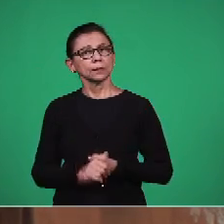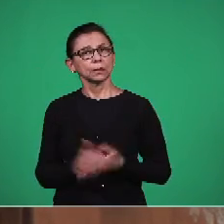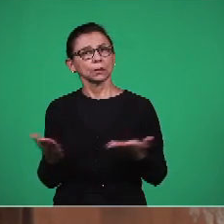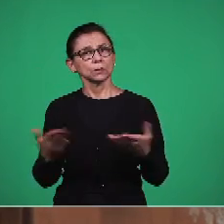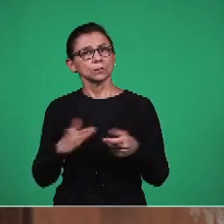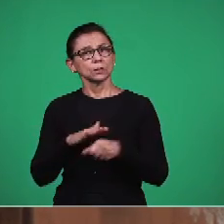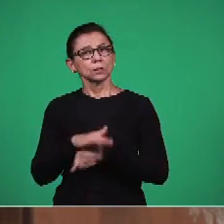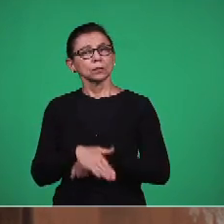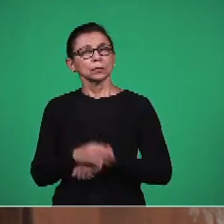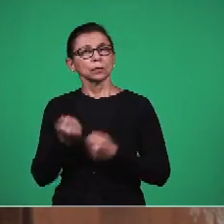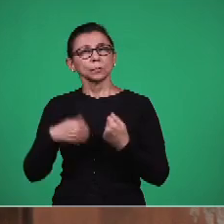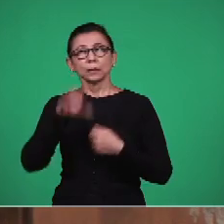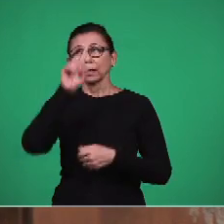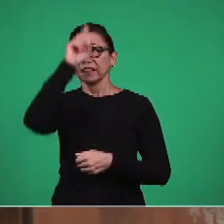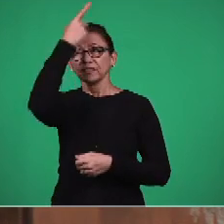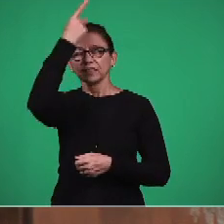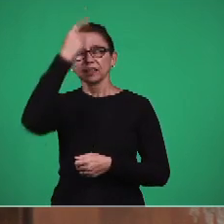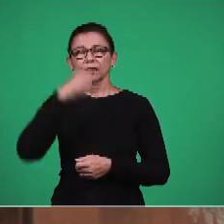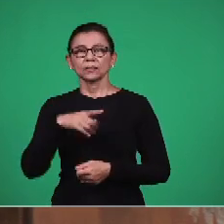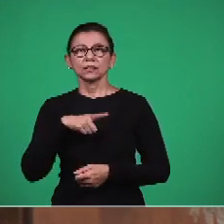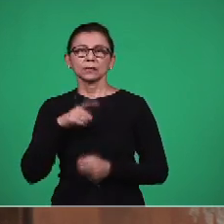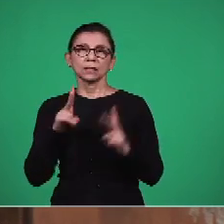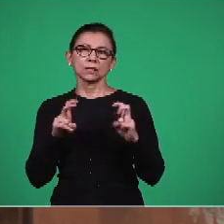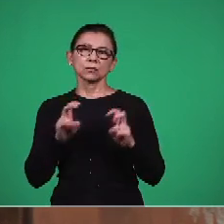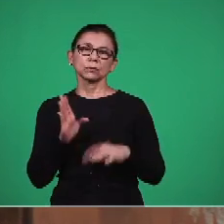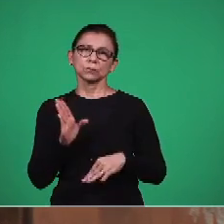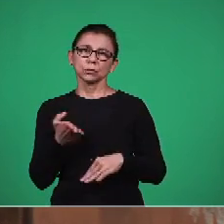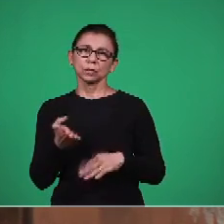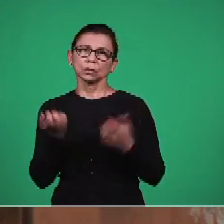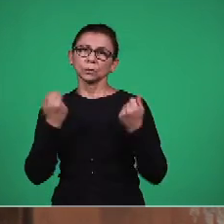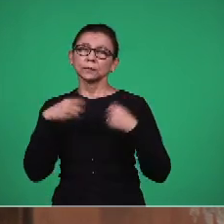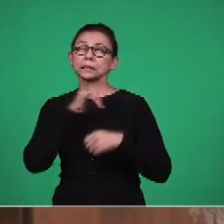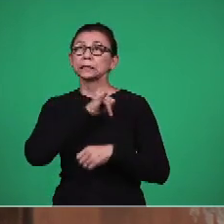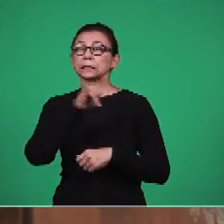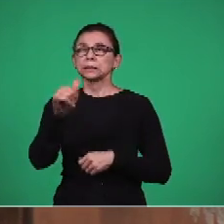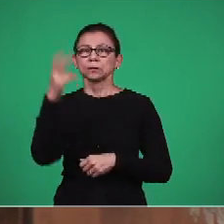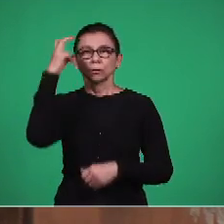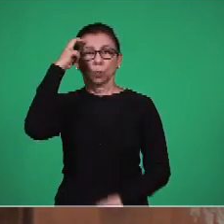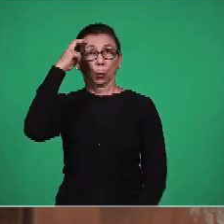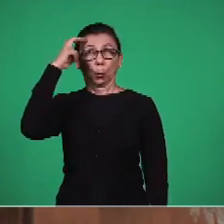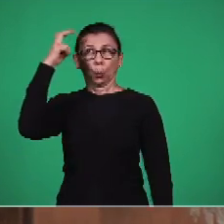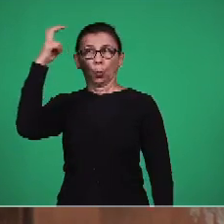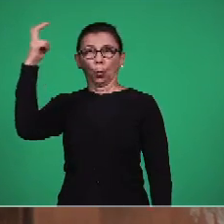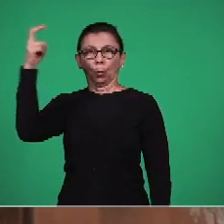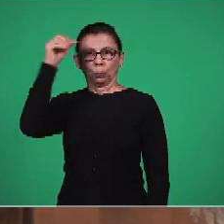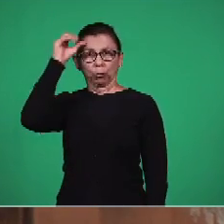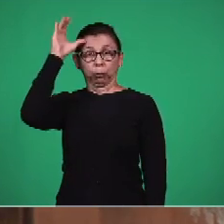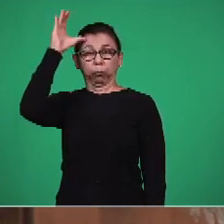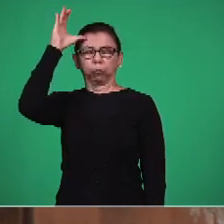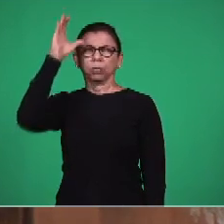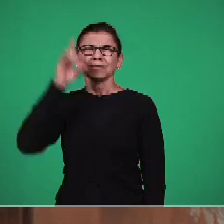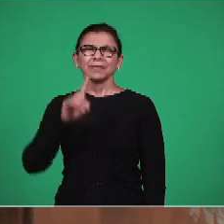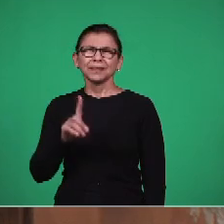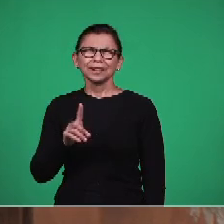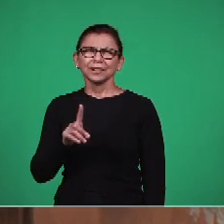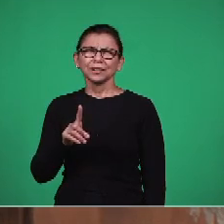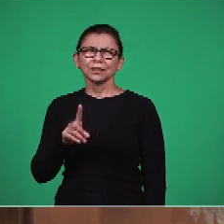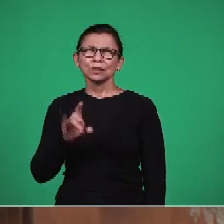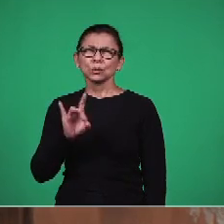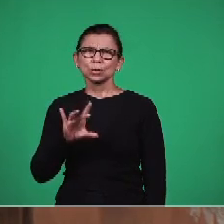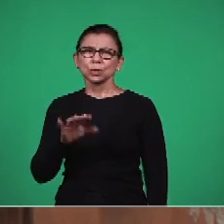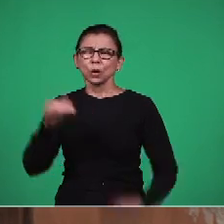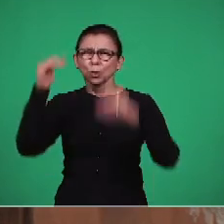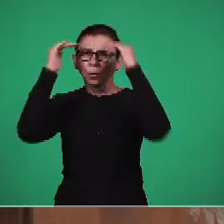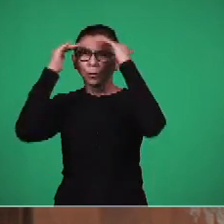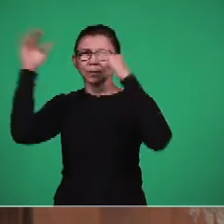precisa inventar coisa. Não precisa dizer que você sabe muito. Não precisa. Você vai dizer o que o Espírito Santo está ditando. Seja a coisa